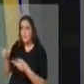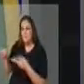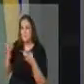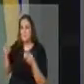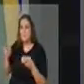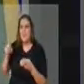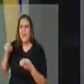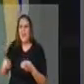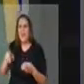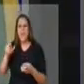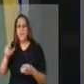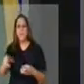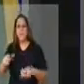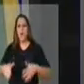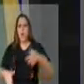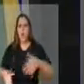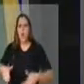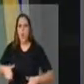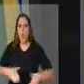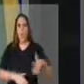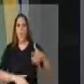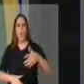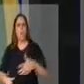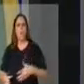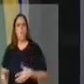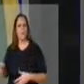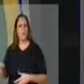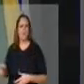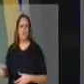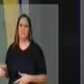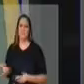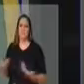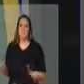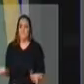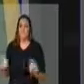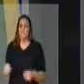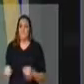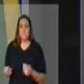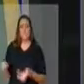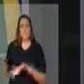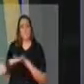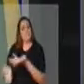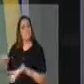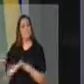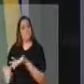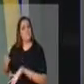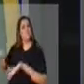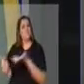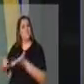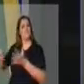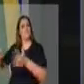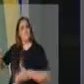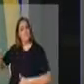voz robótica. Então, a gente precisa estar reabilitando esses pacientes para dar uma qualidade de vida